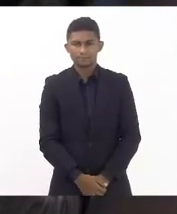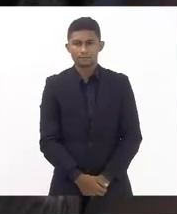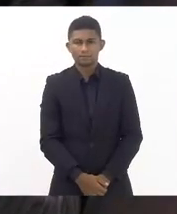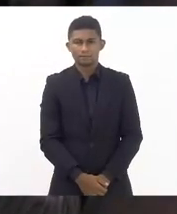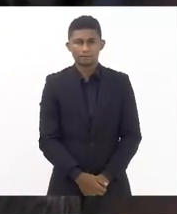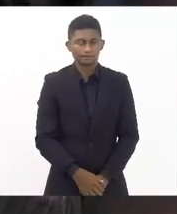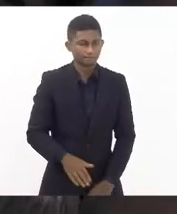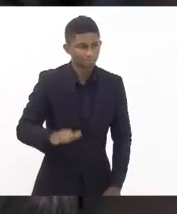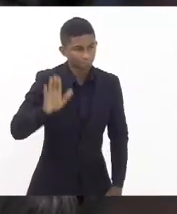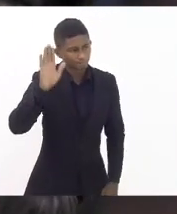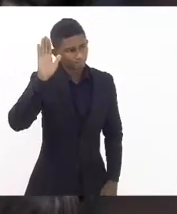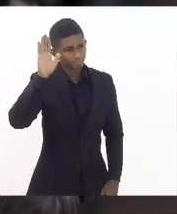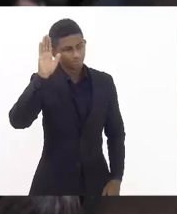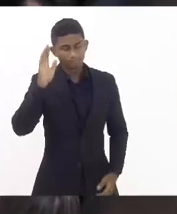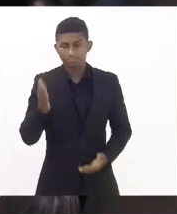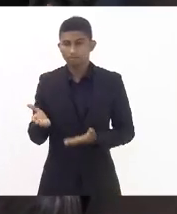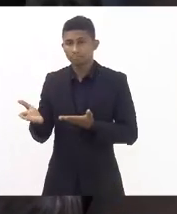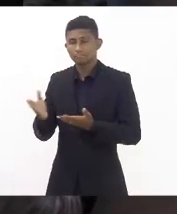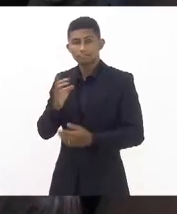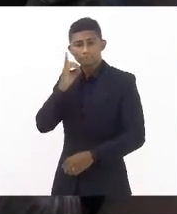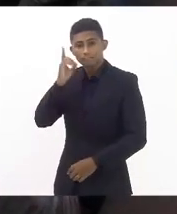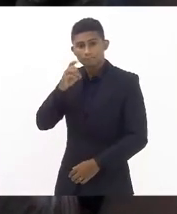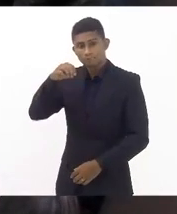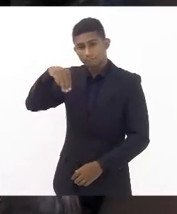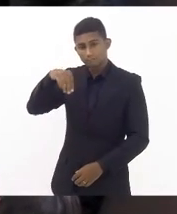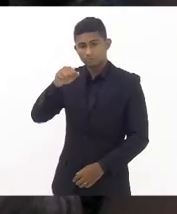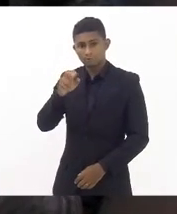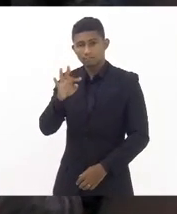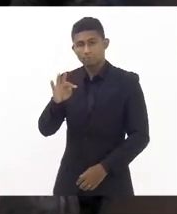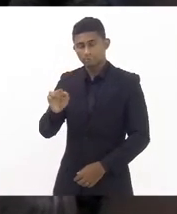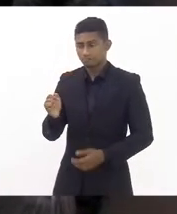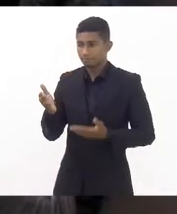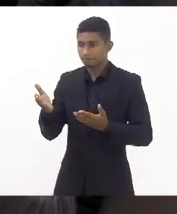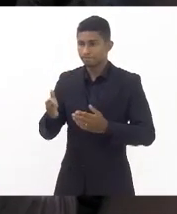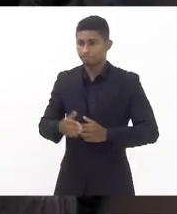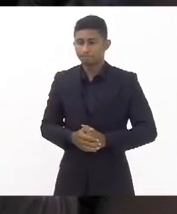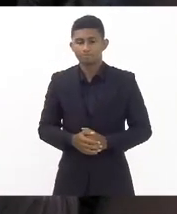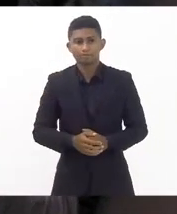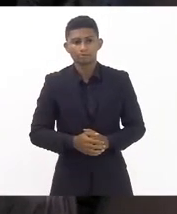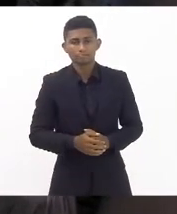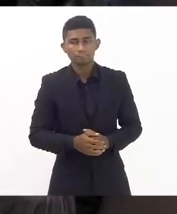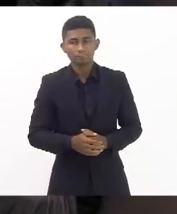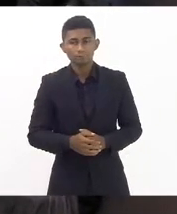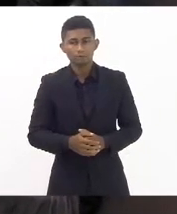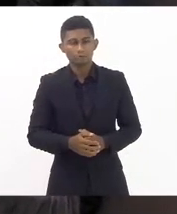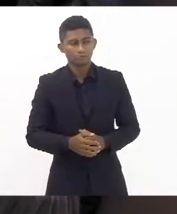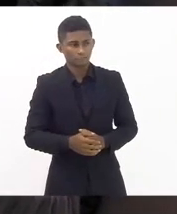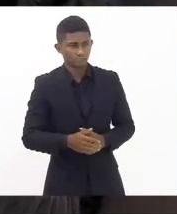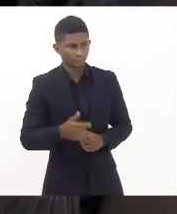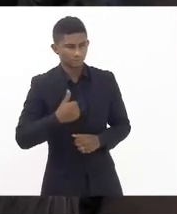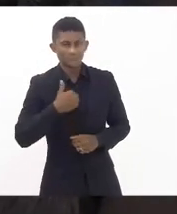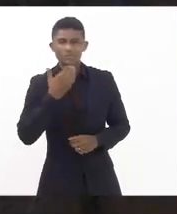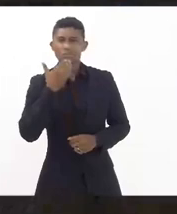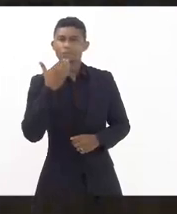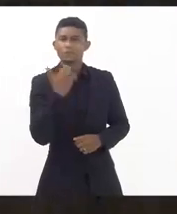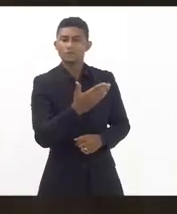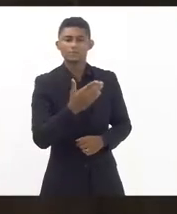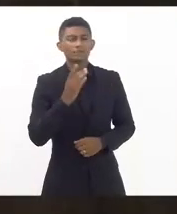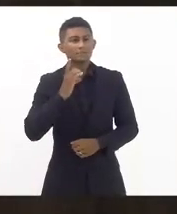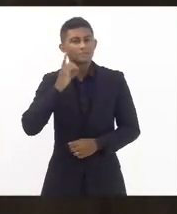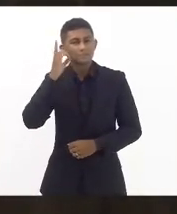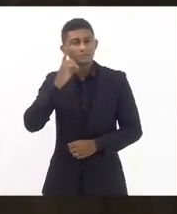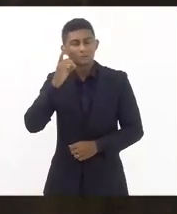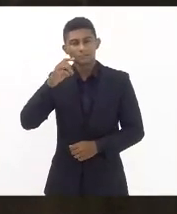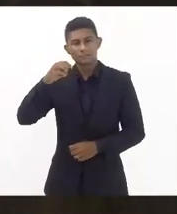Presidente, questão de ordem, por favor. Questão de ordem, deputada Marta. Eu queria só pedir a atenção do deputado Márcio